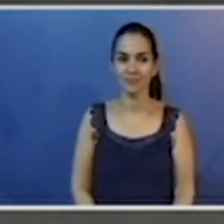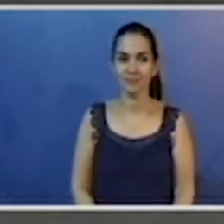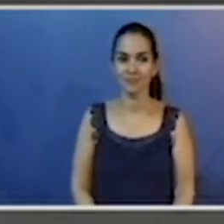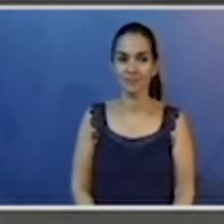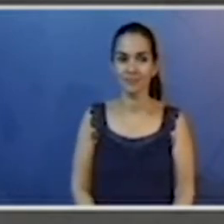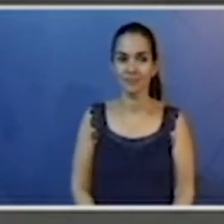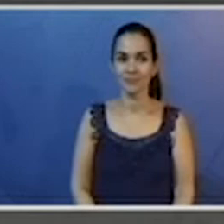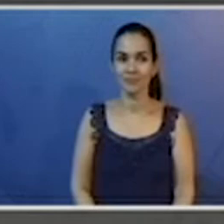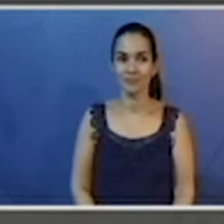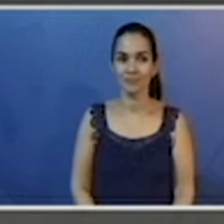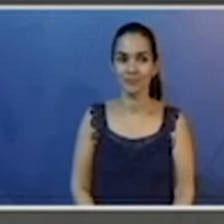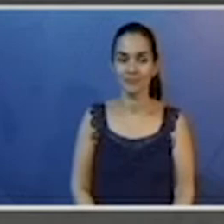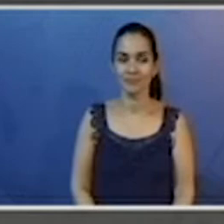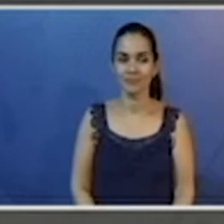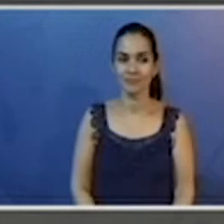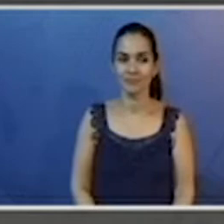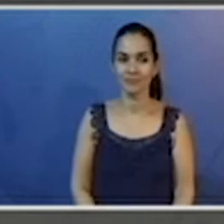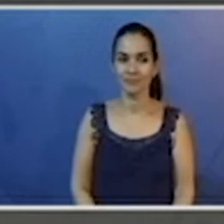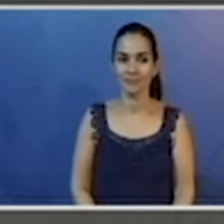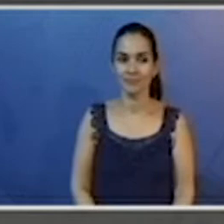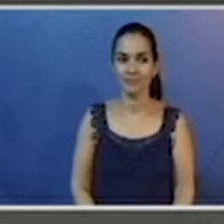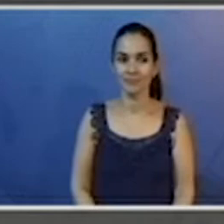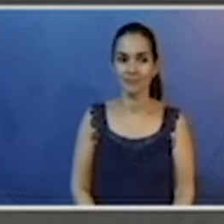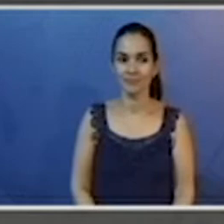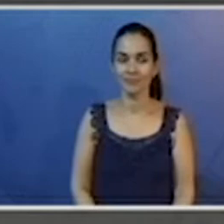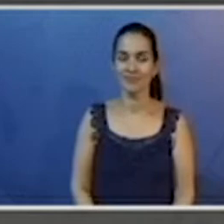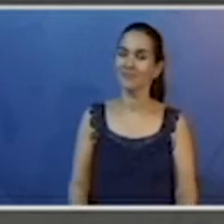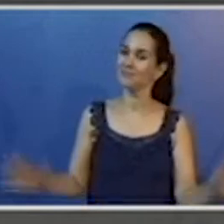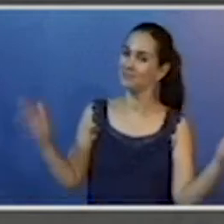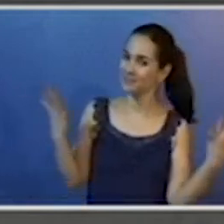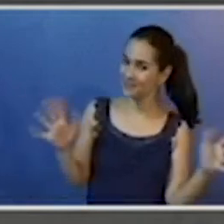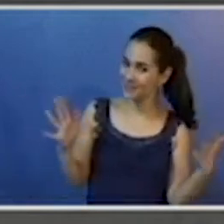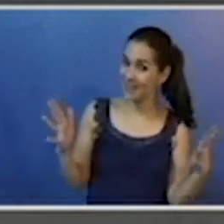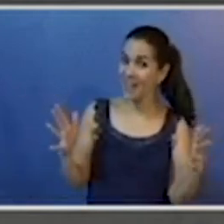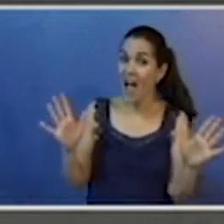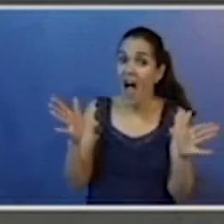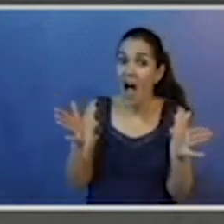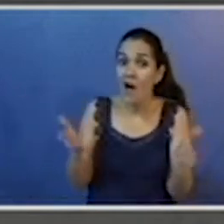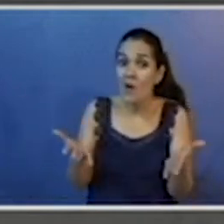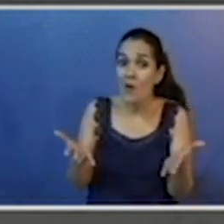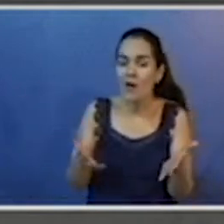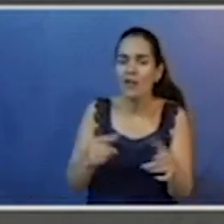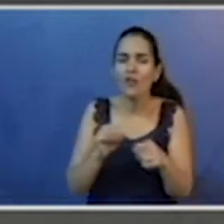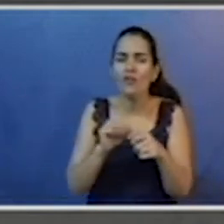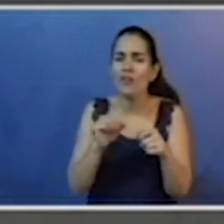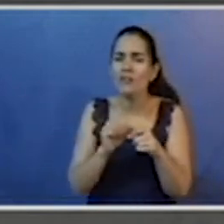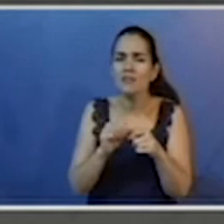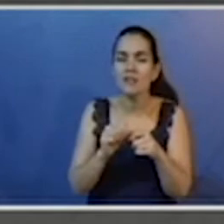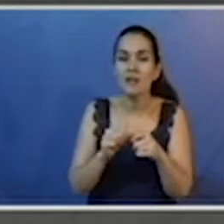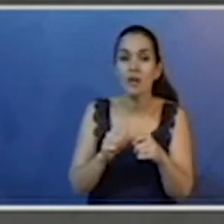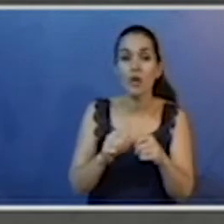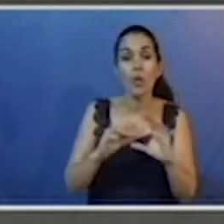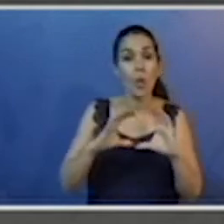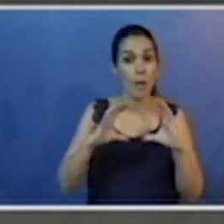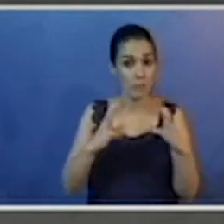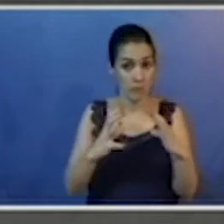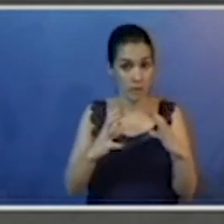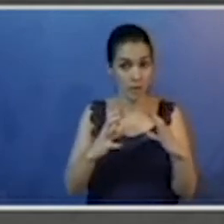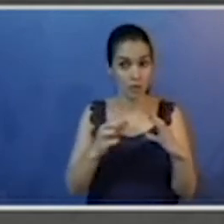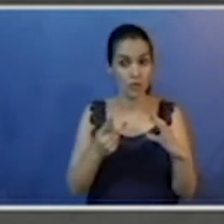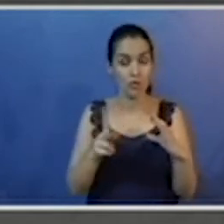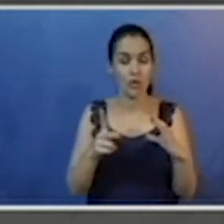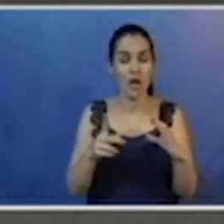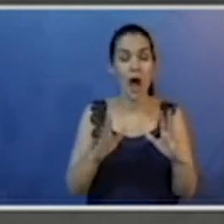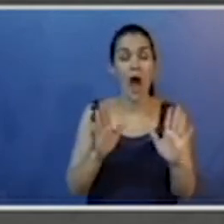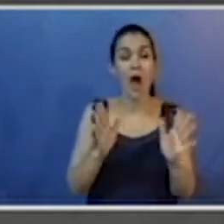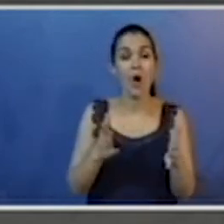Oi beleza é muito bem vamos fazer agora uma última que esse média aqui o lado de